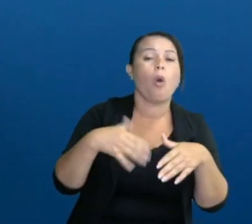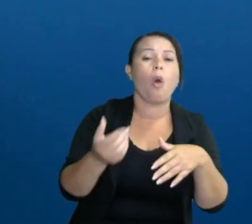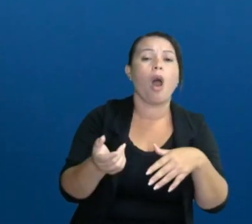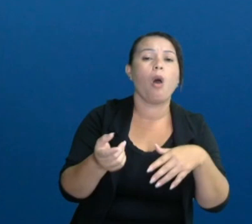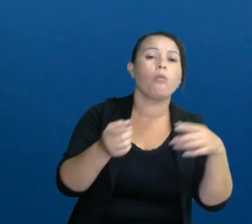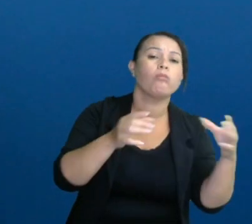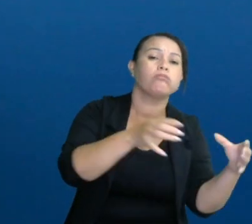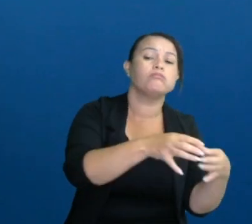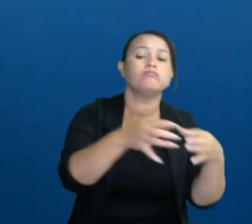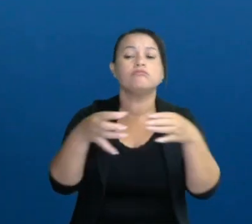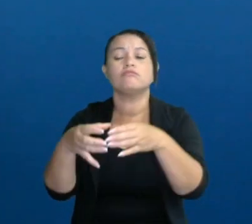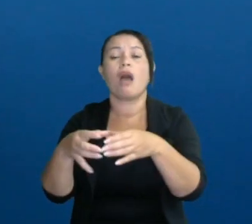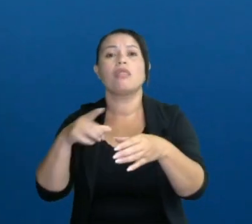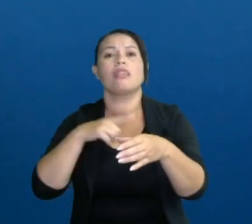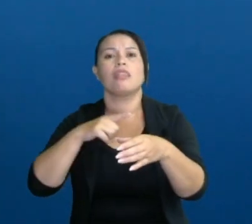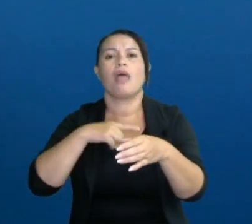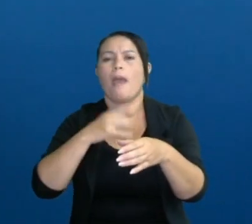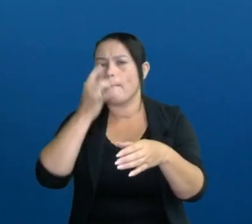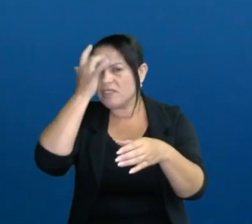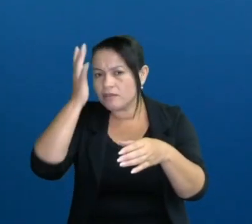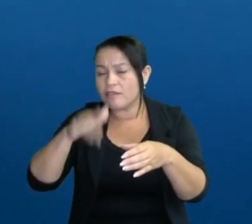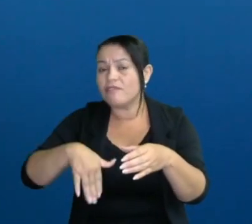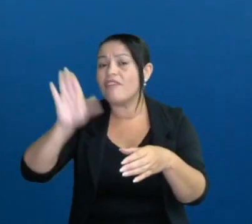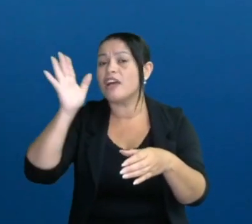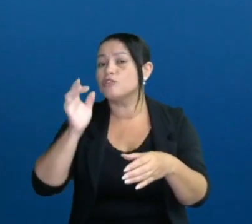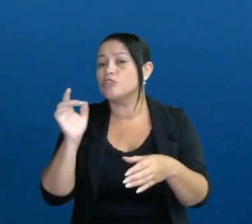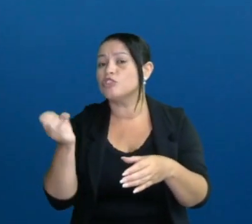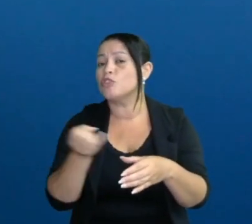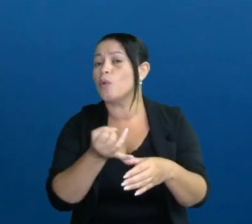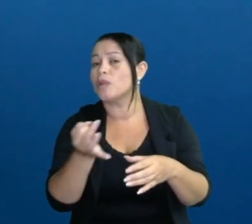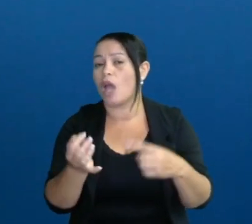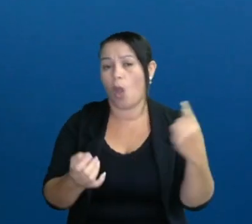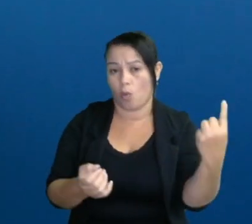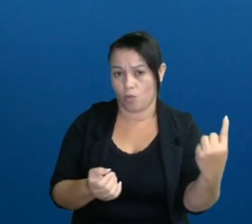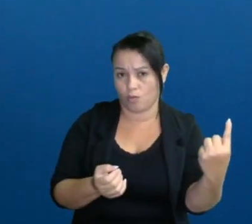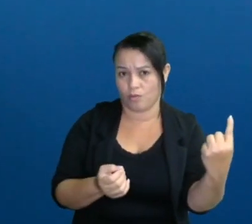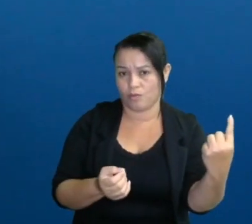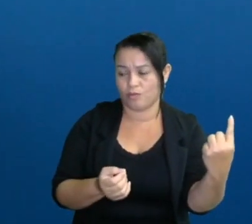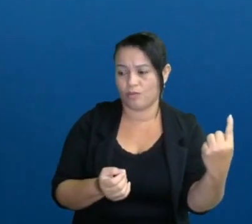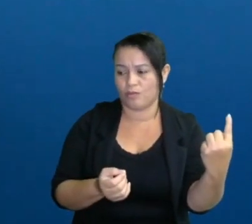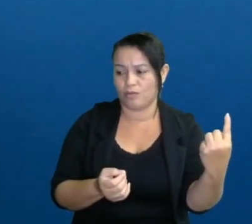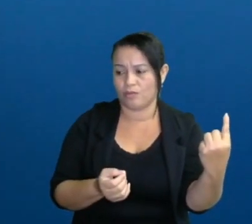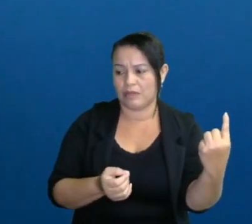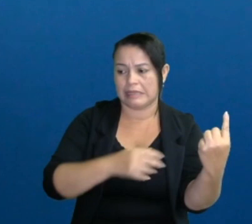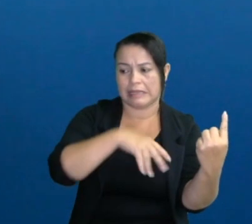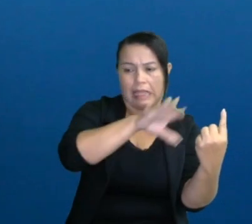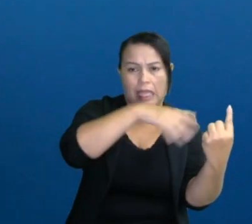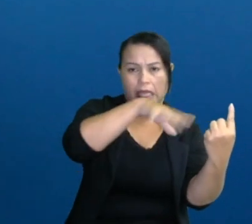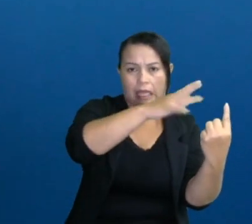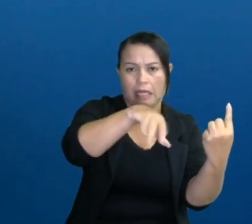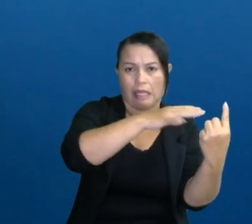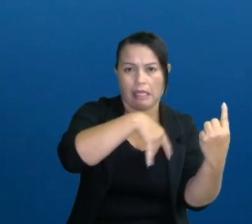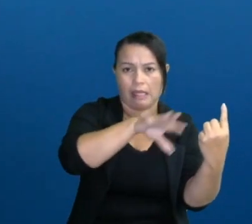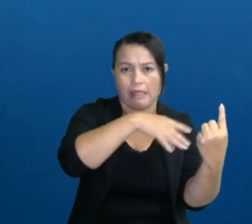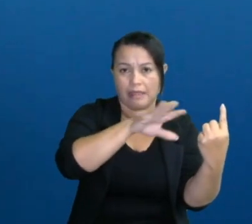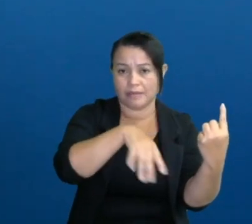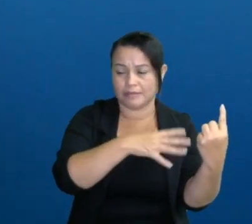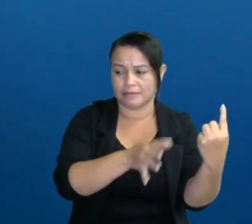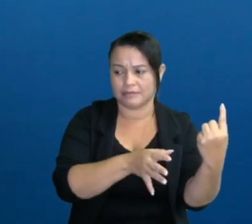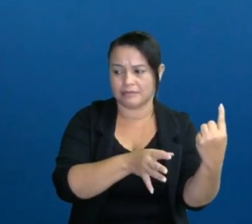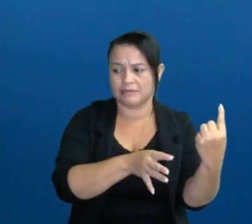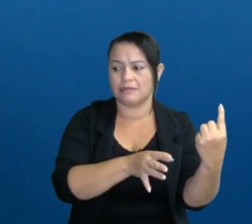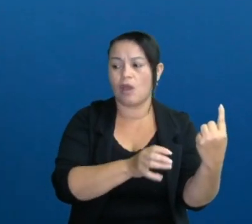desses dois agrupamentos seria mais fácil de contar? O 1, que está bagunçado, certo? Colocado de